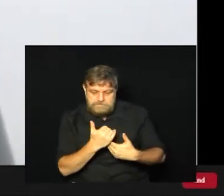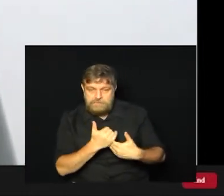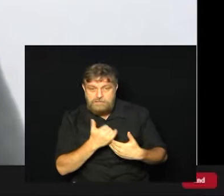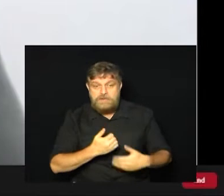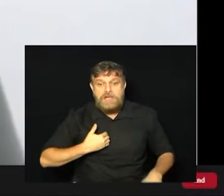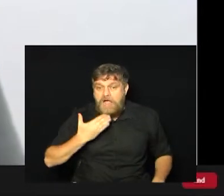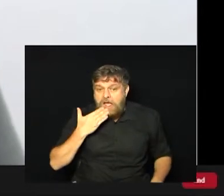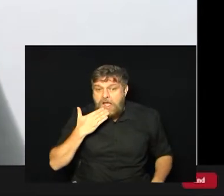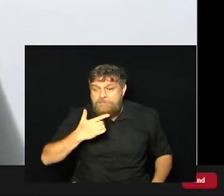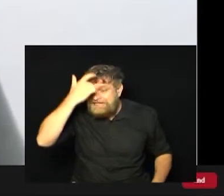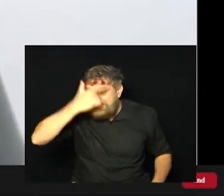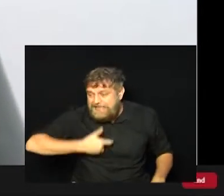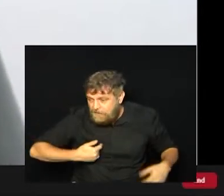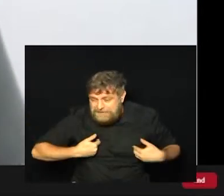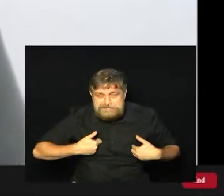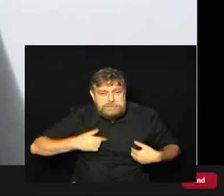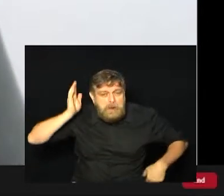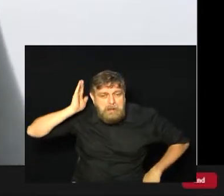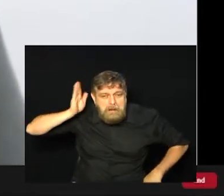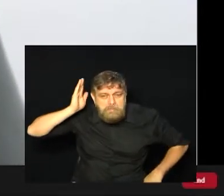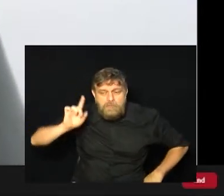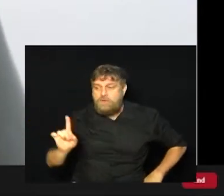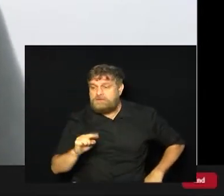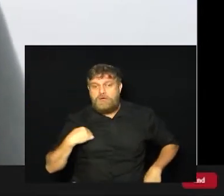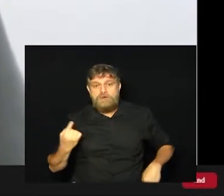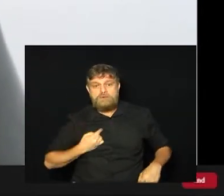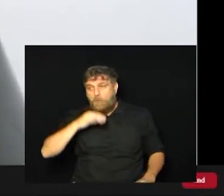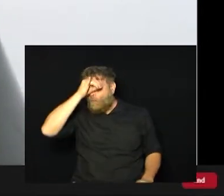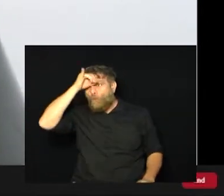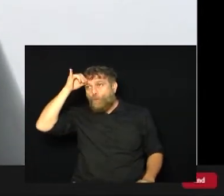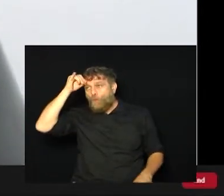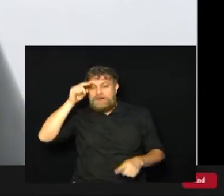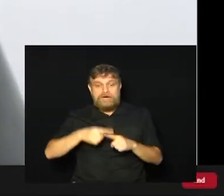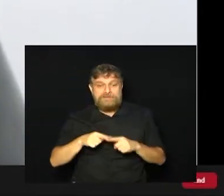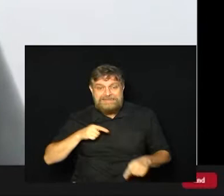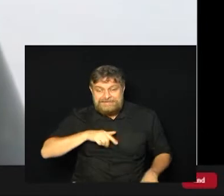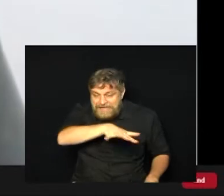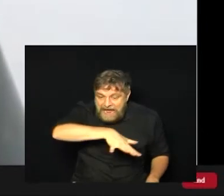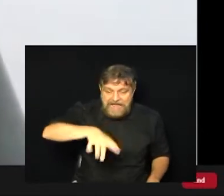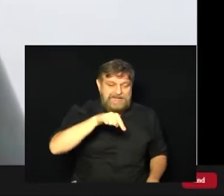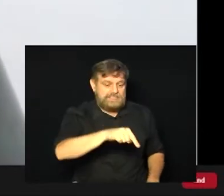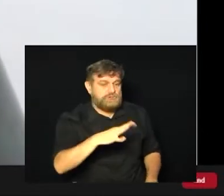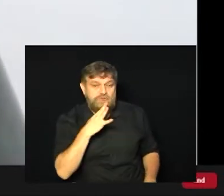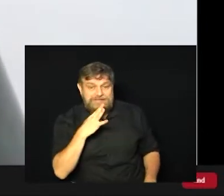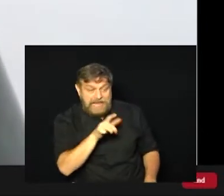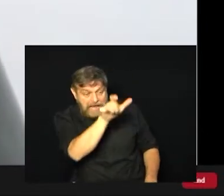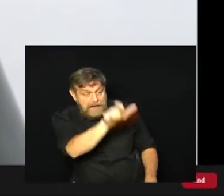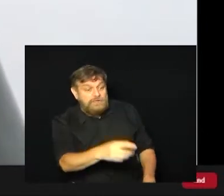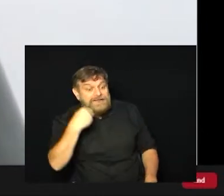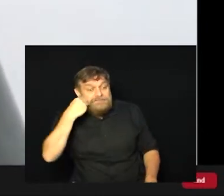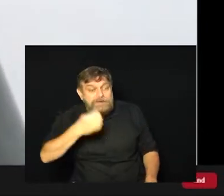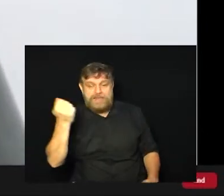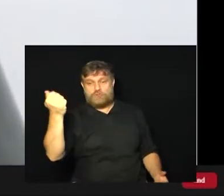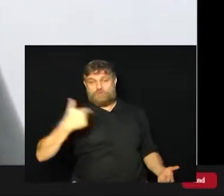pedir ajuda, eu me sinto burro. Não, a gente é ignorante em algumas áreas, porque naquelas áreas tem expert naquilo. E eu vou